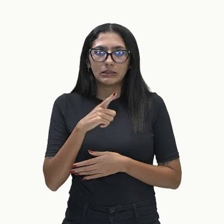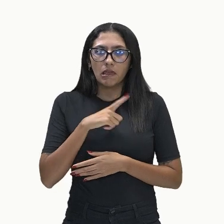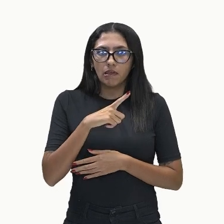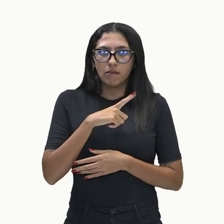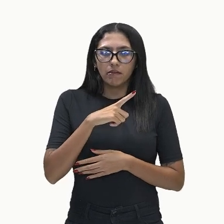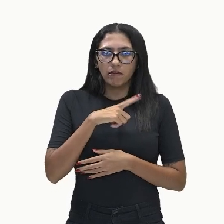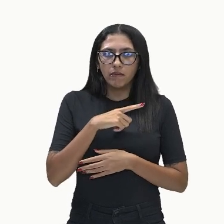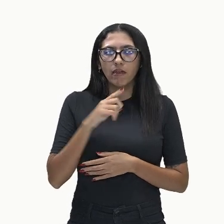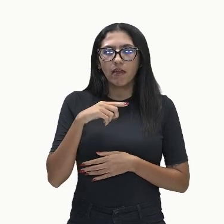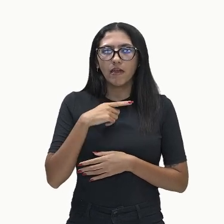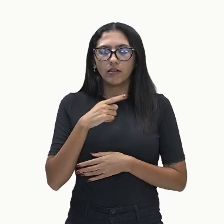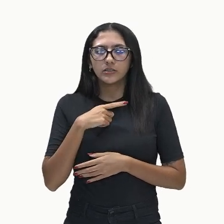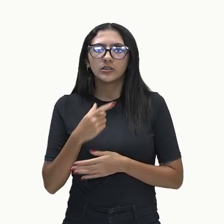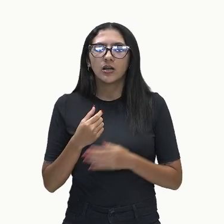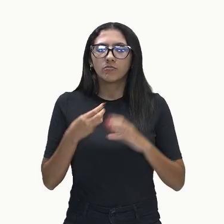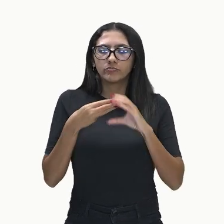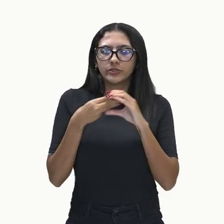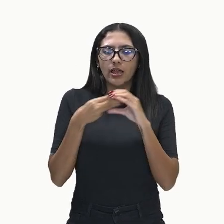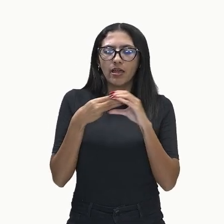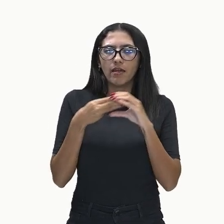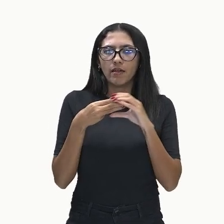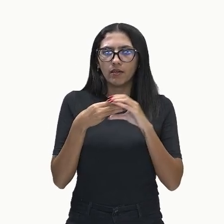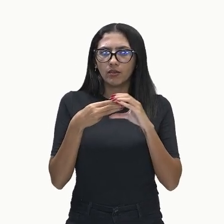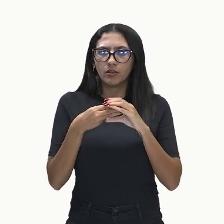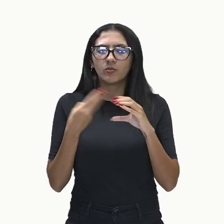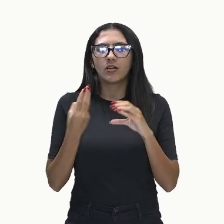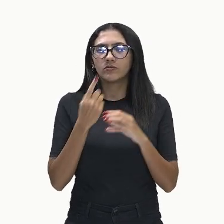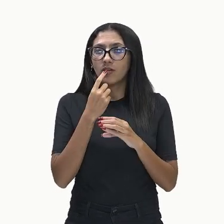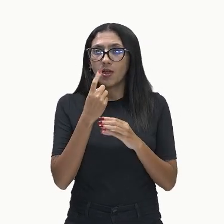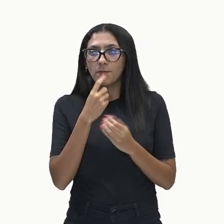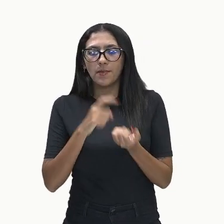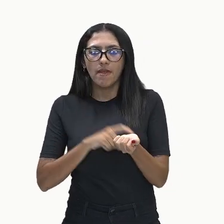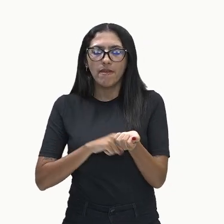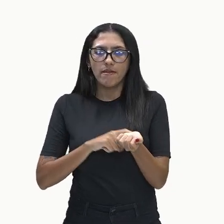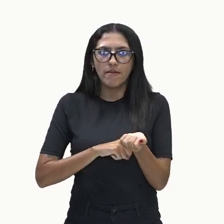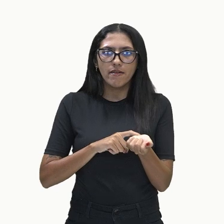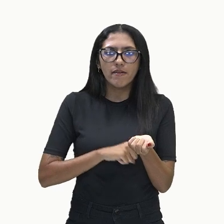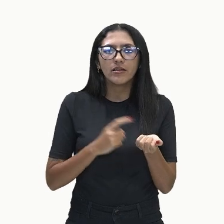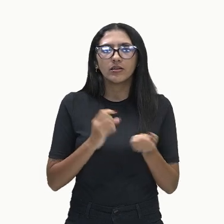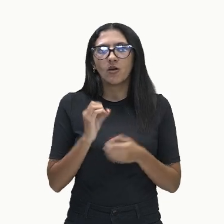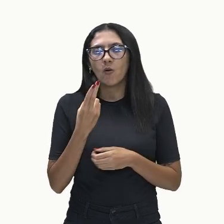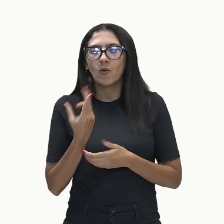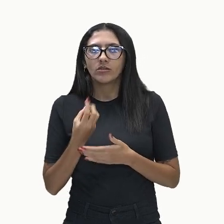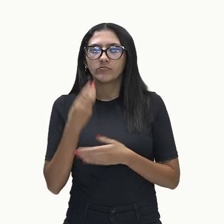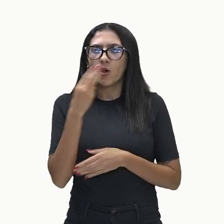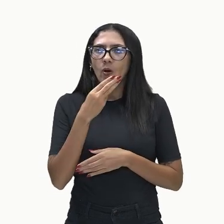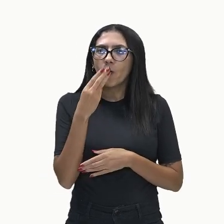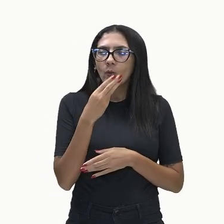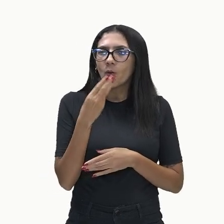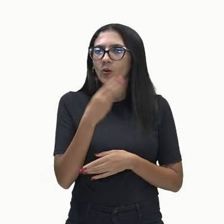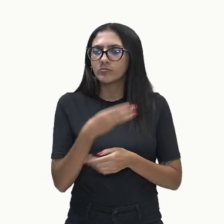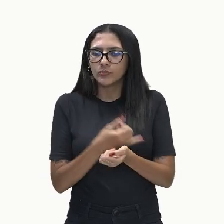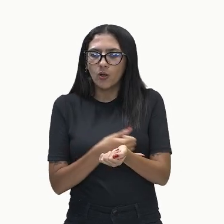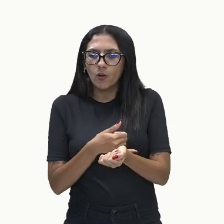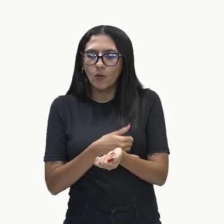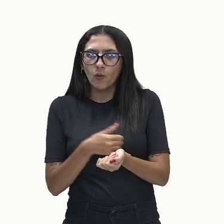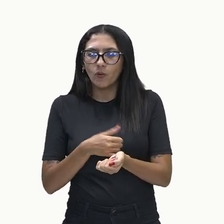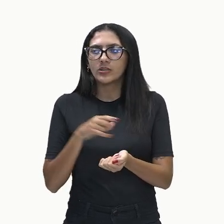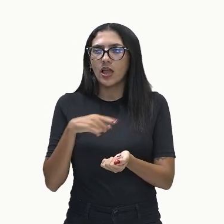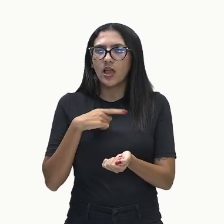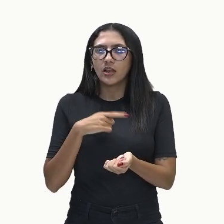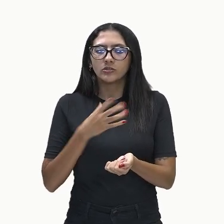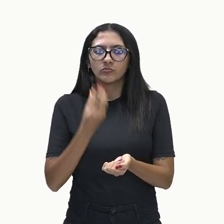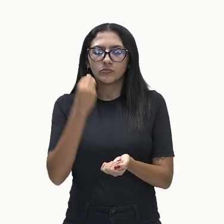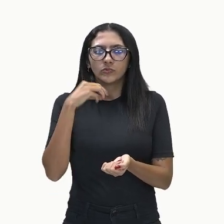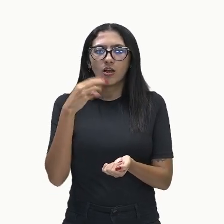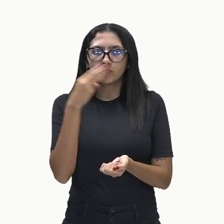exemplo, células sanguíneas, glicose, a glicose ela vai entrar